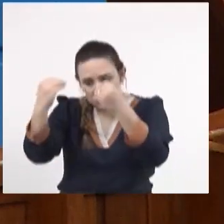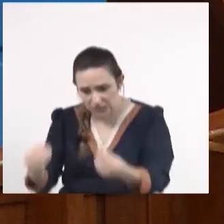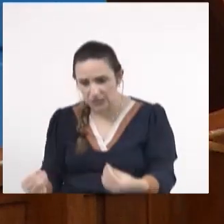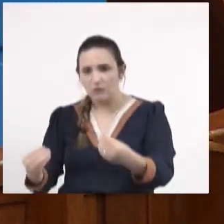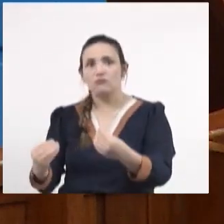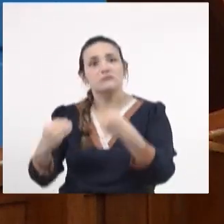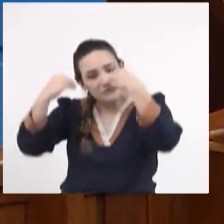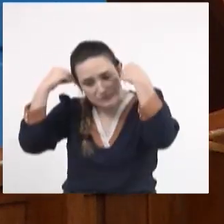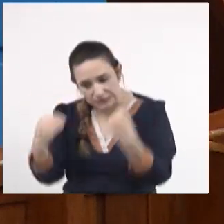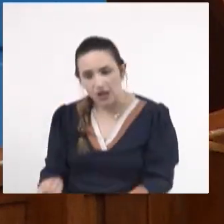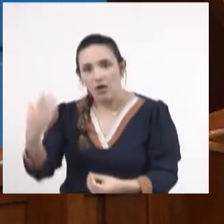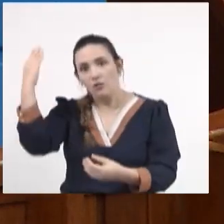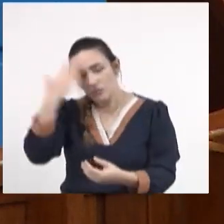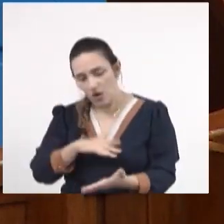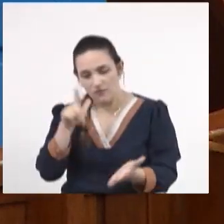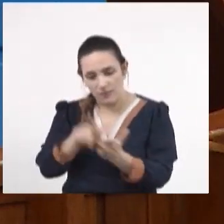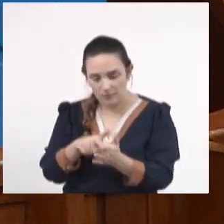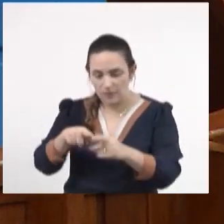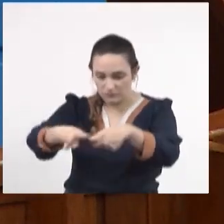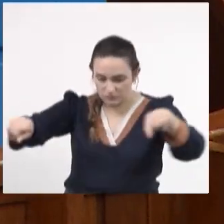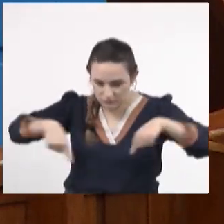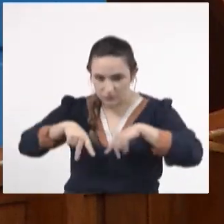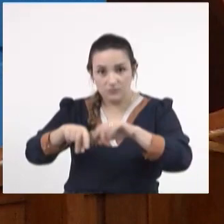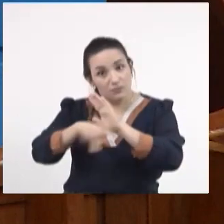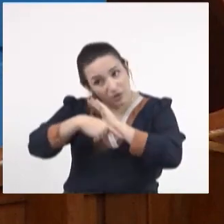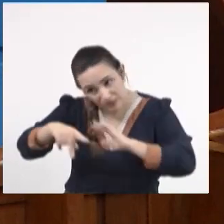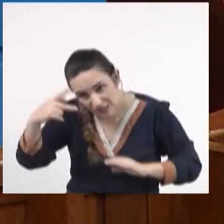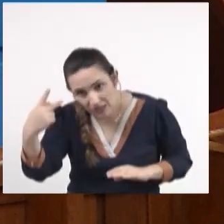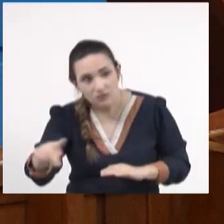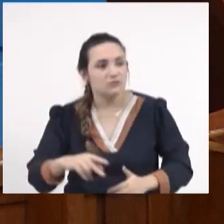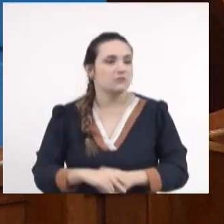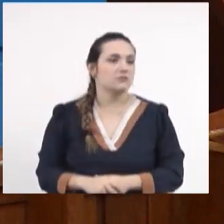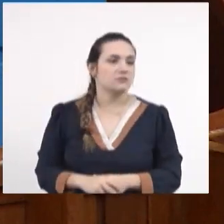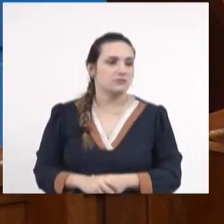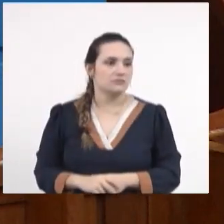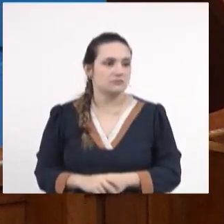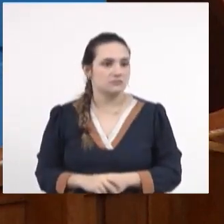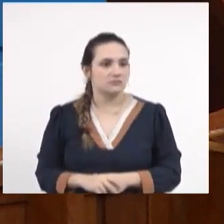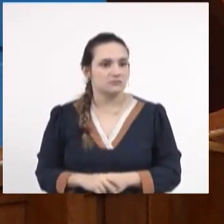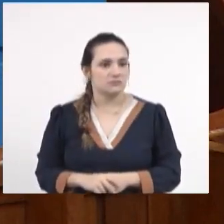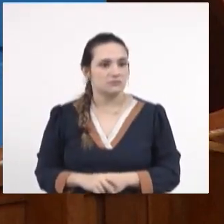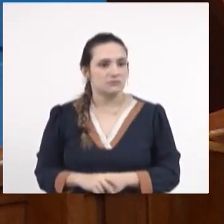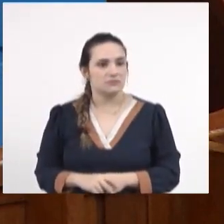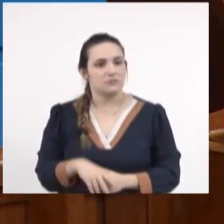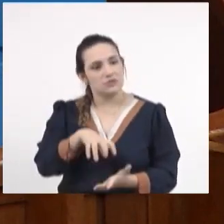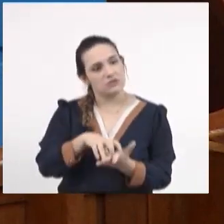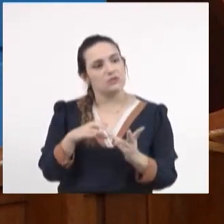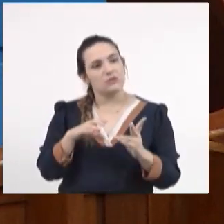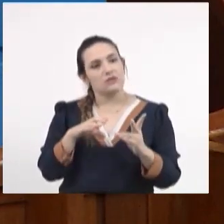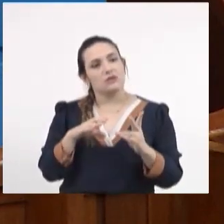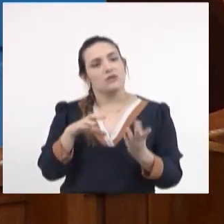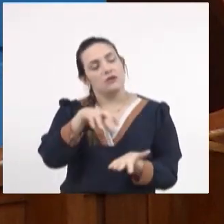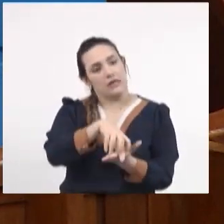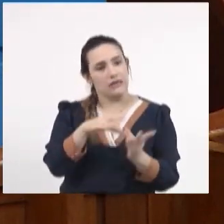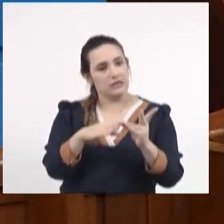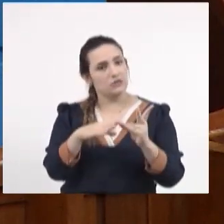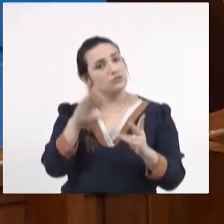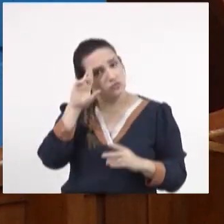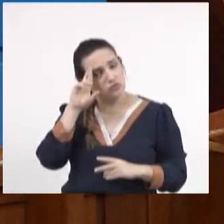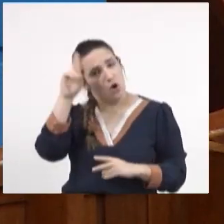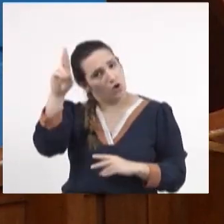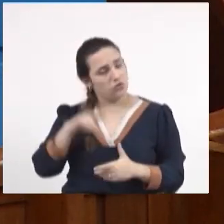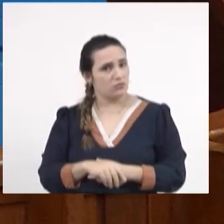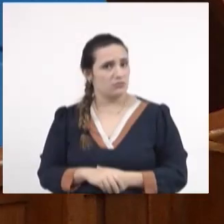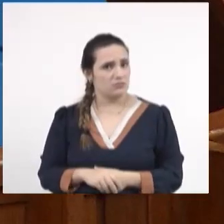título que o governo estadual deu para os índios. A etnia era dona do patrimônio. Tirou os